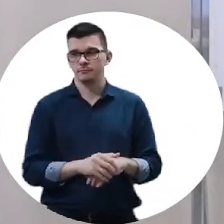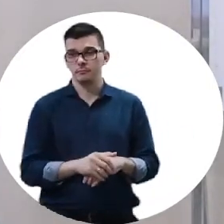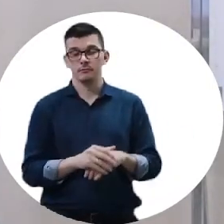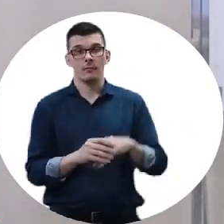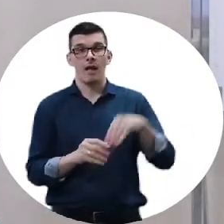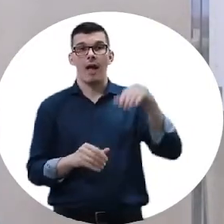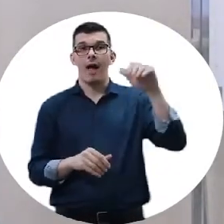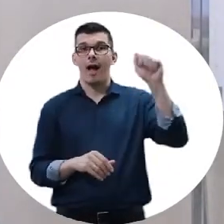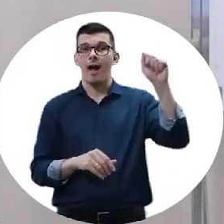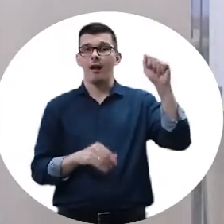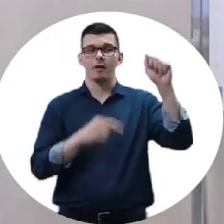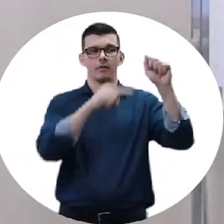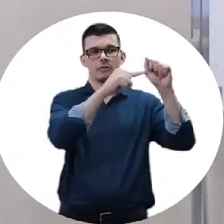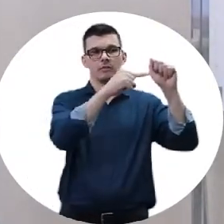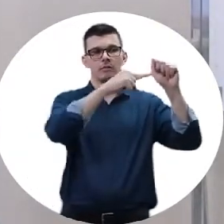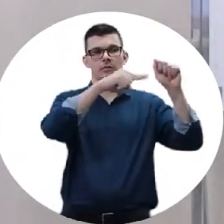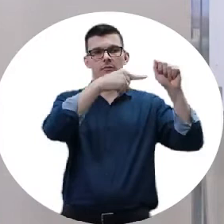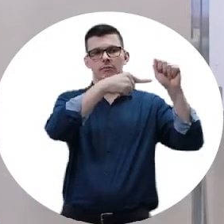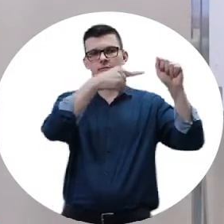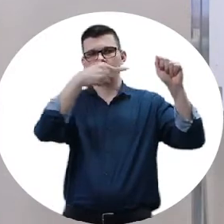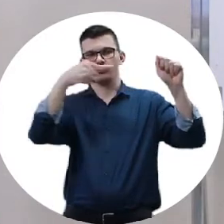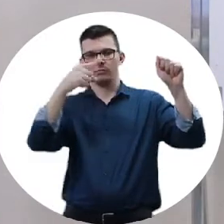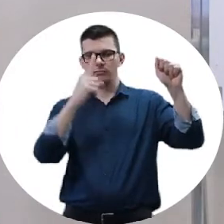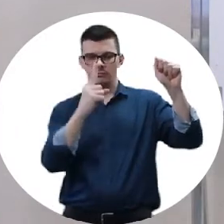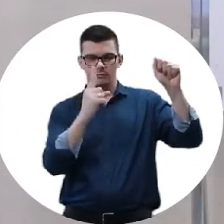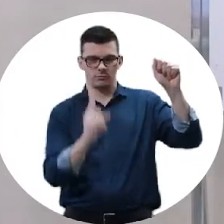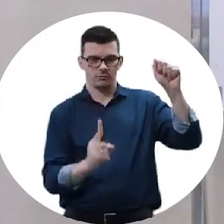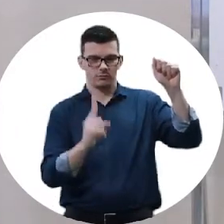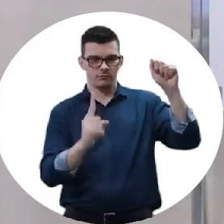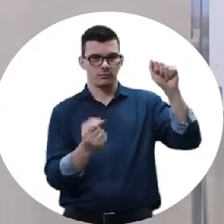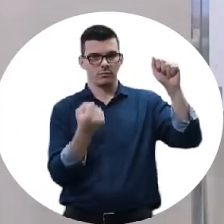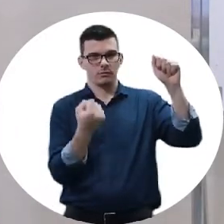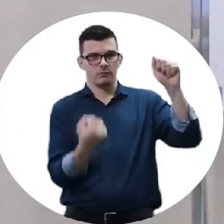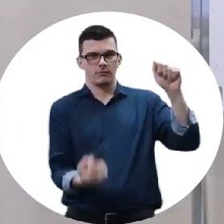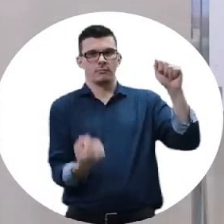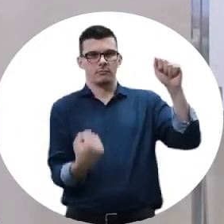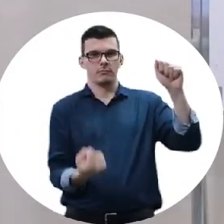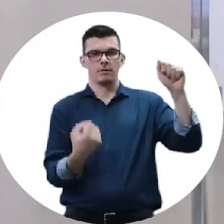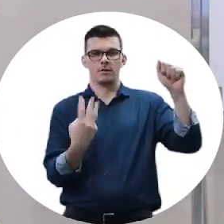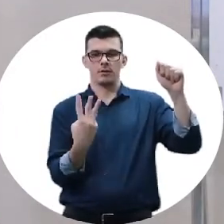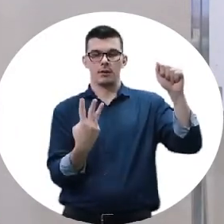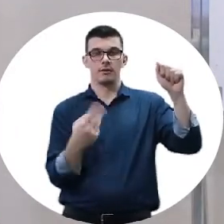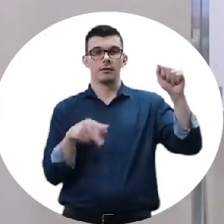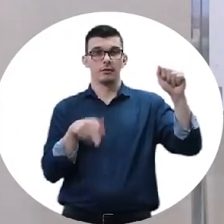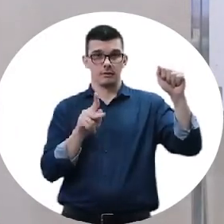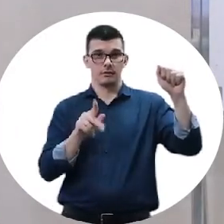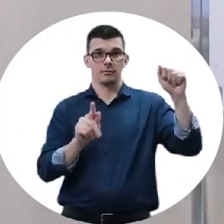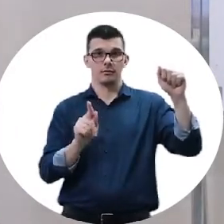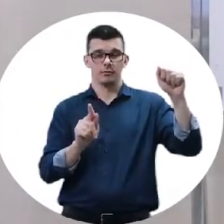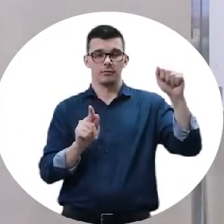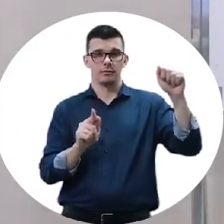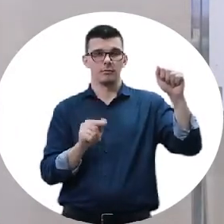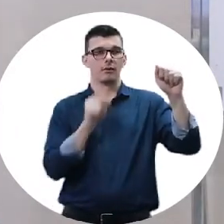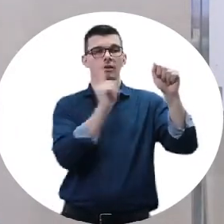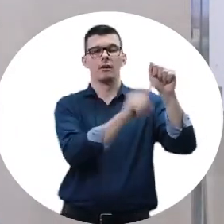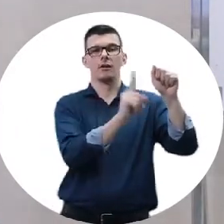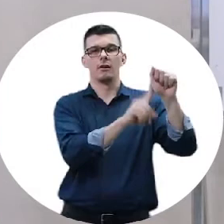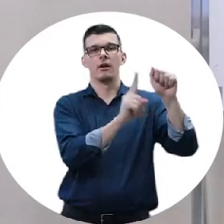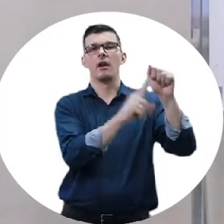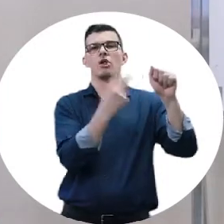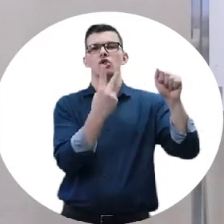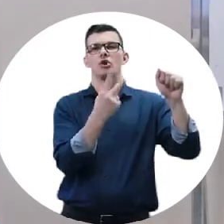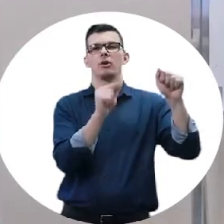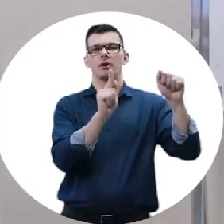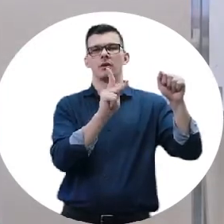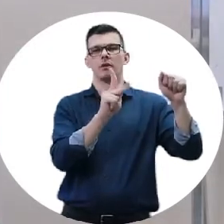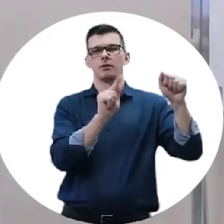2 kg, está ligado ao bloco B através de uma corda que tem o bloco B 3 kg. Então, o bloco A tem 2 kg, o bloco B tem